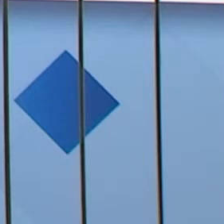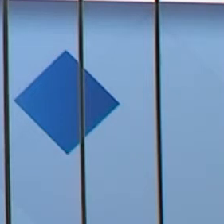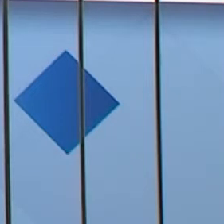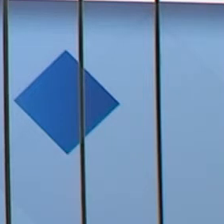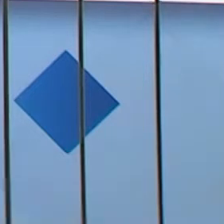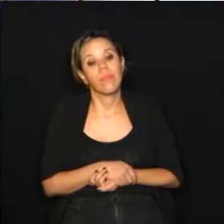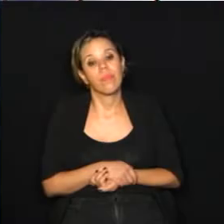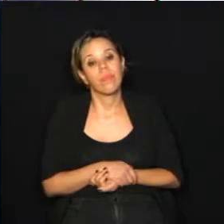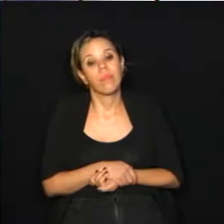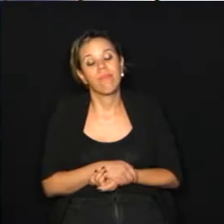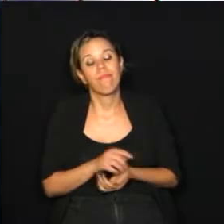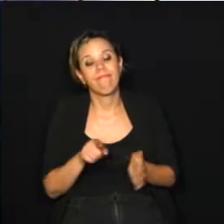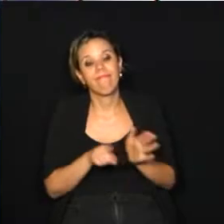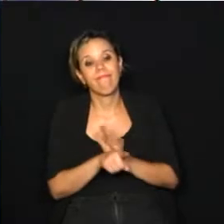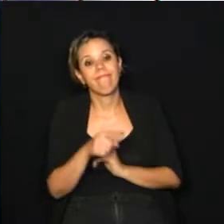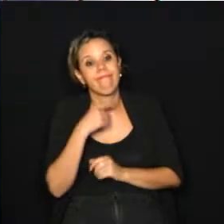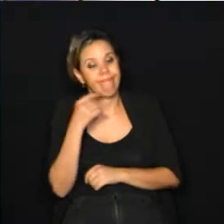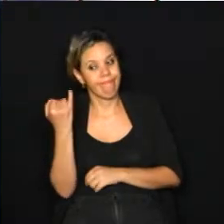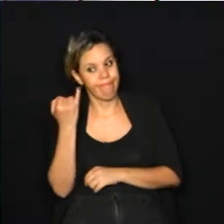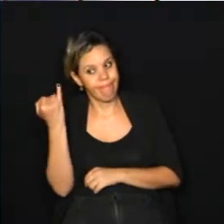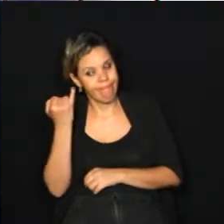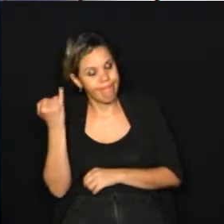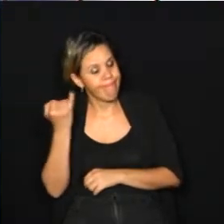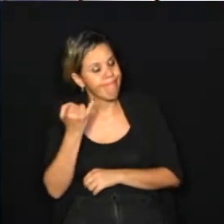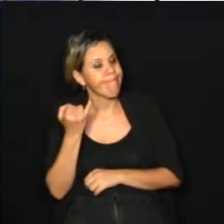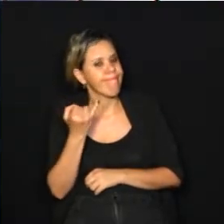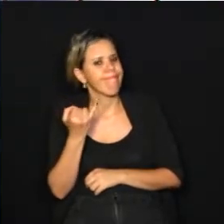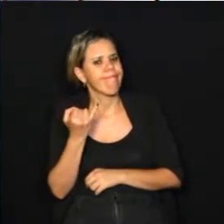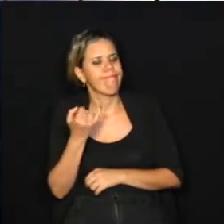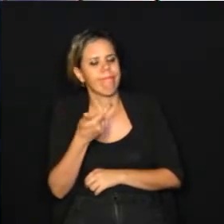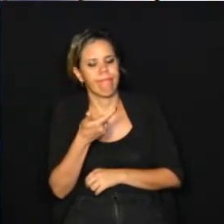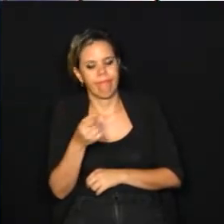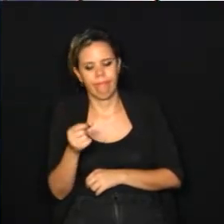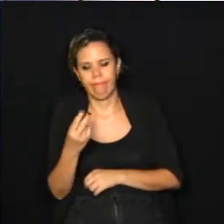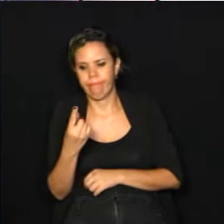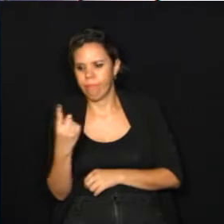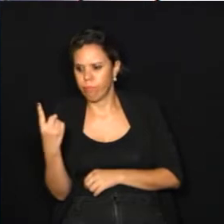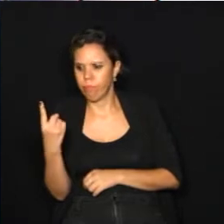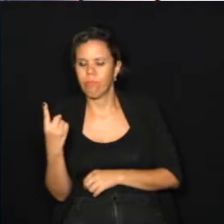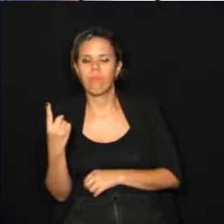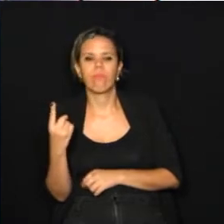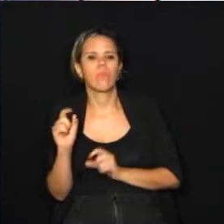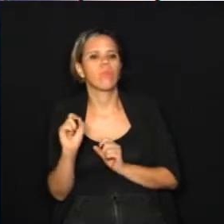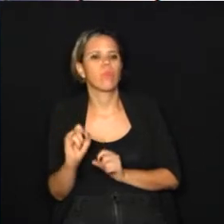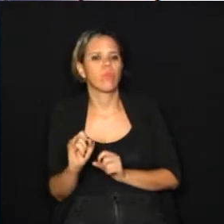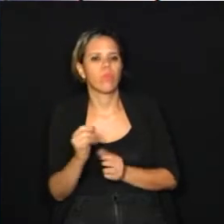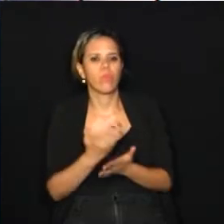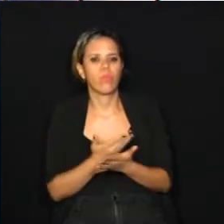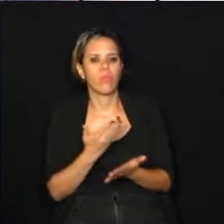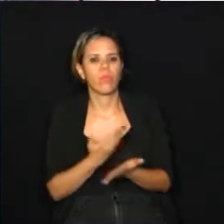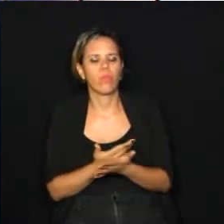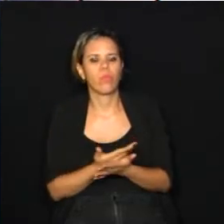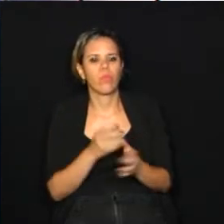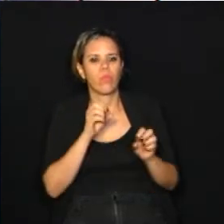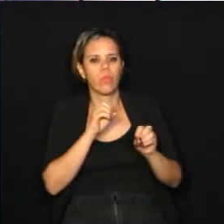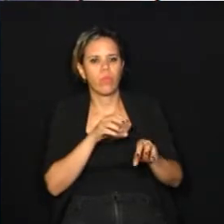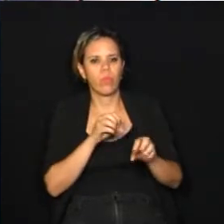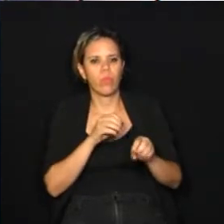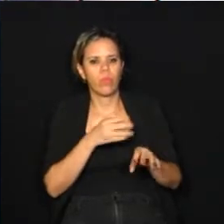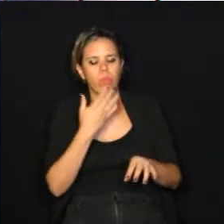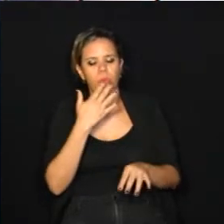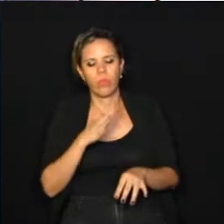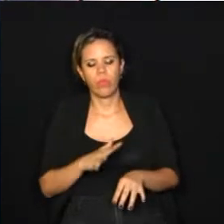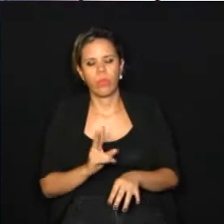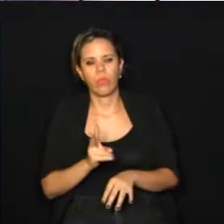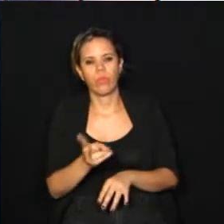Olha, e uma pergunta muito importante que é para 2021 é se as aulas na educação infantil